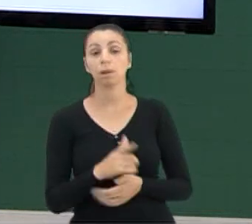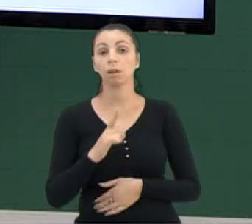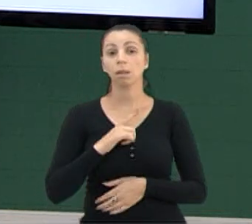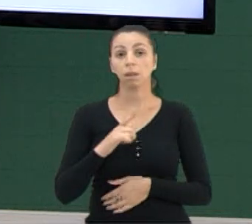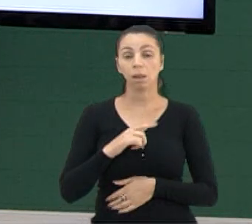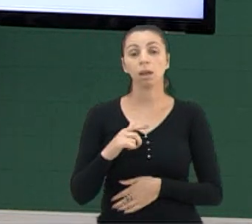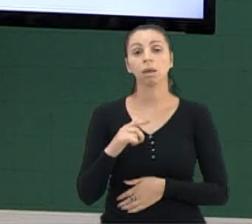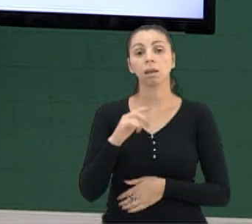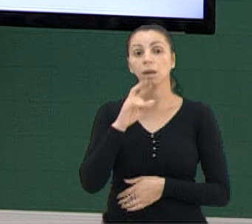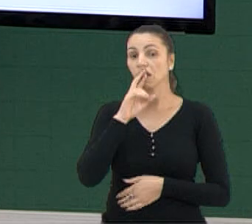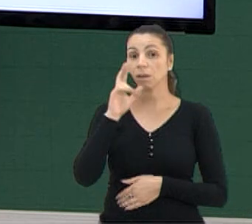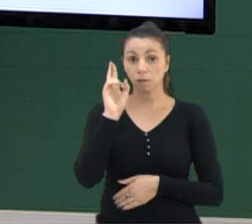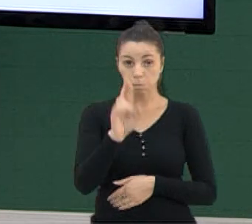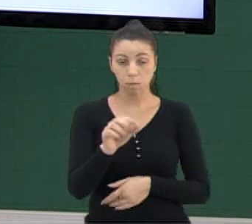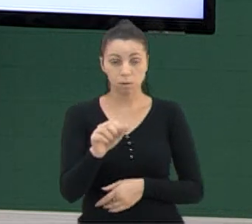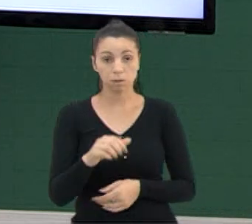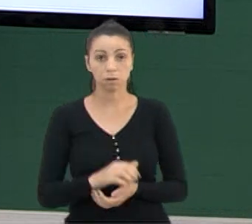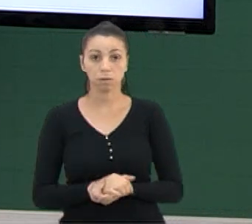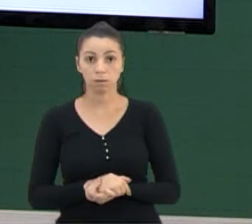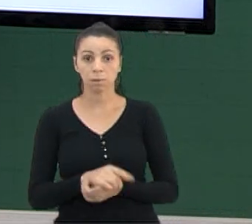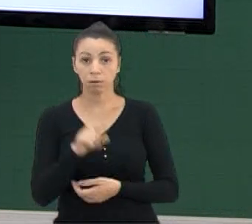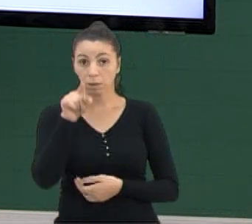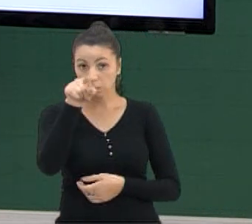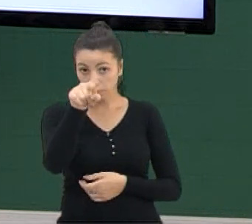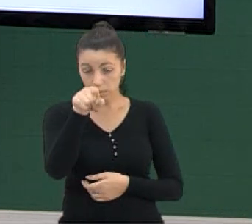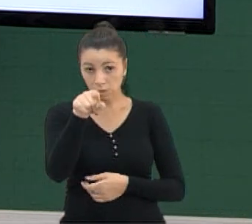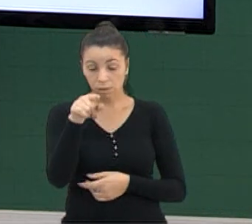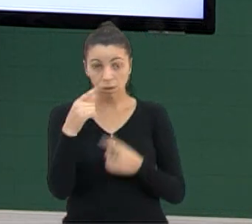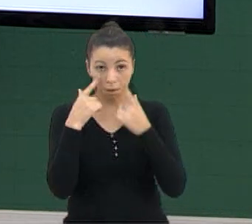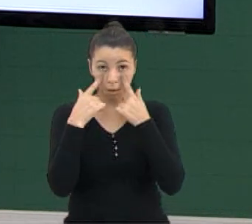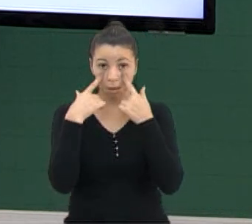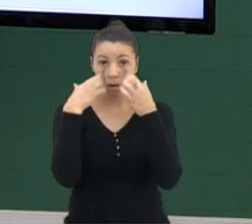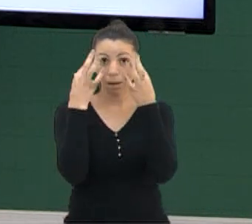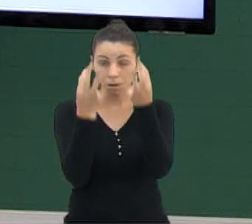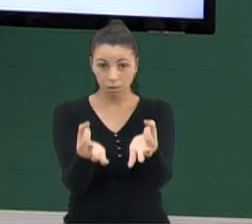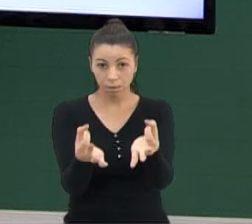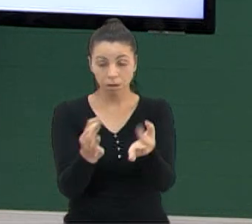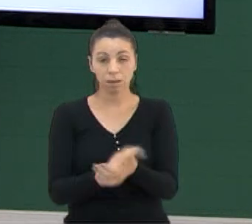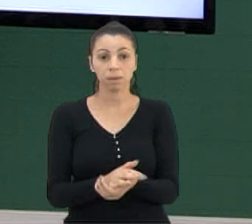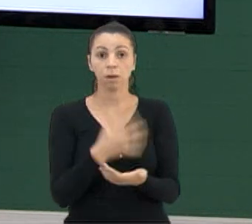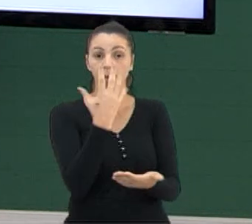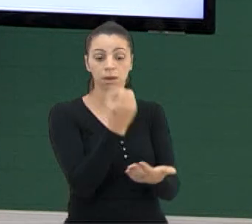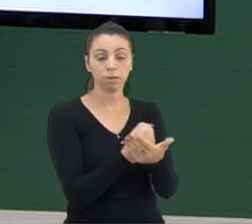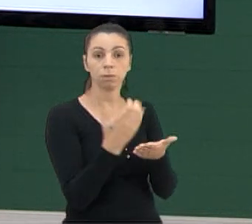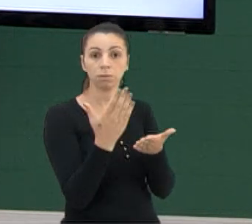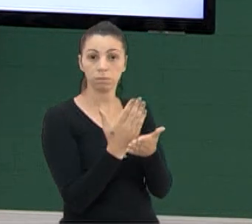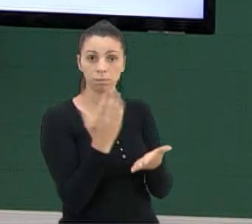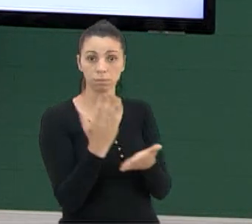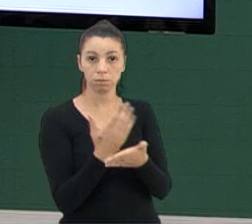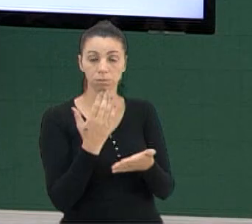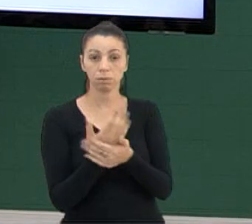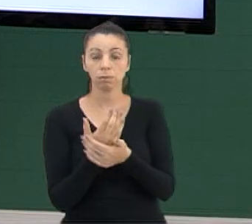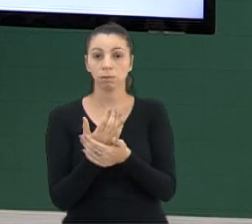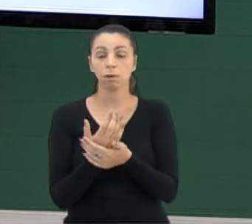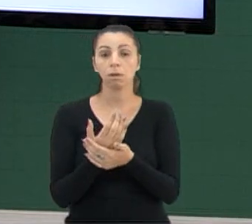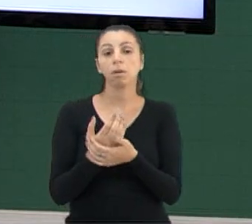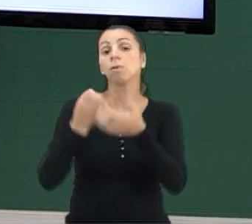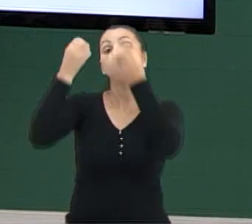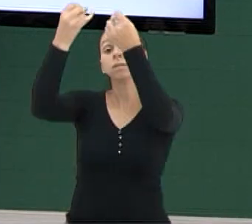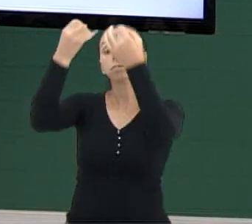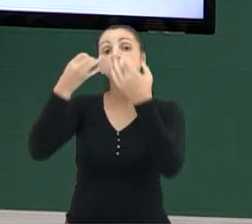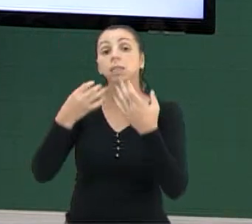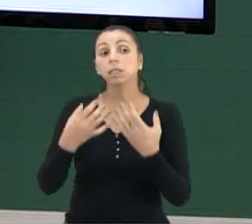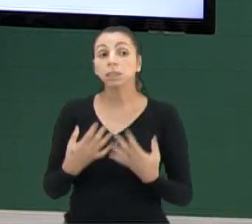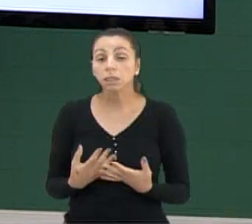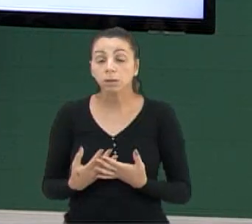dei resposta para vocês, né? Então vamos ver se vocês estão atentos, tá? Anotem aí no caderno a